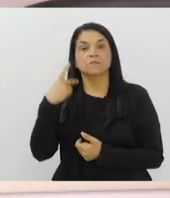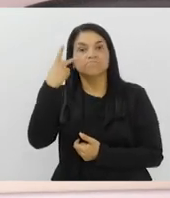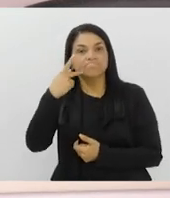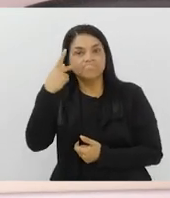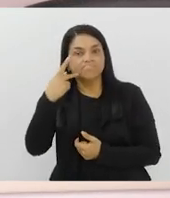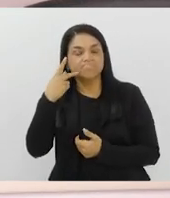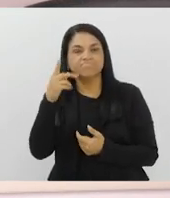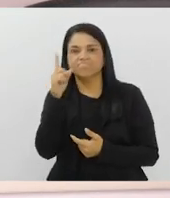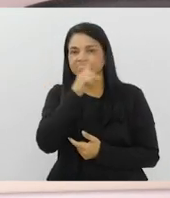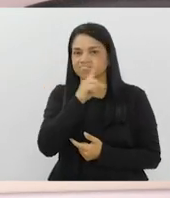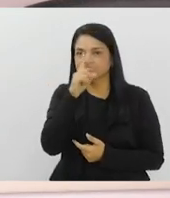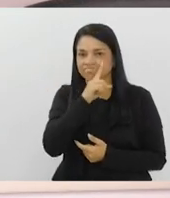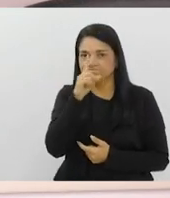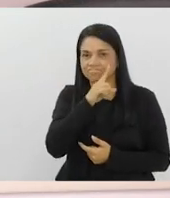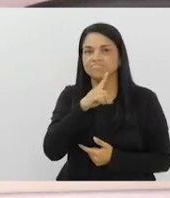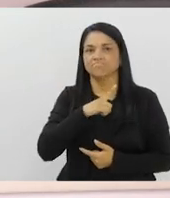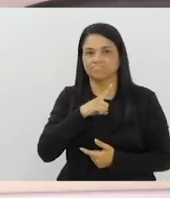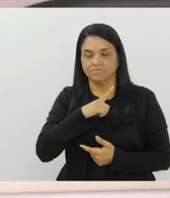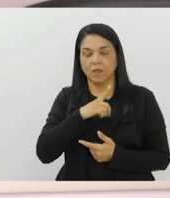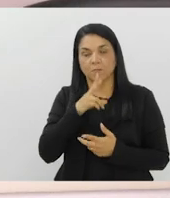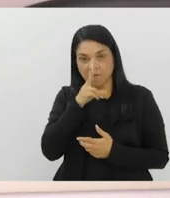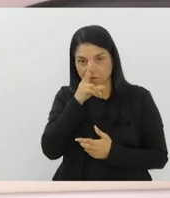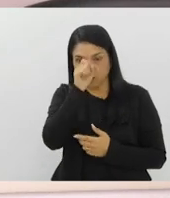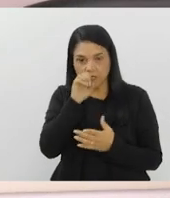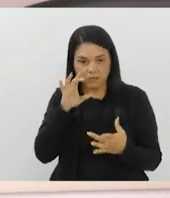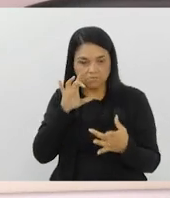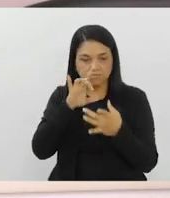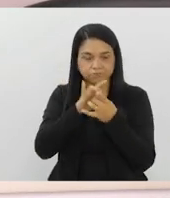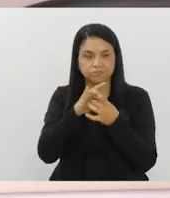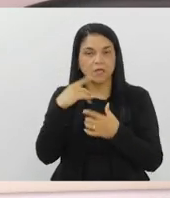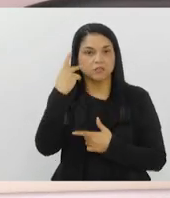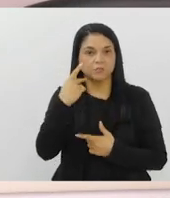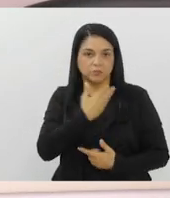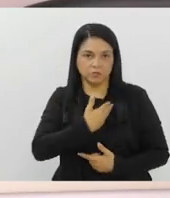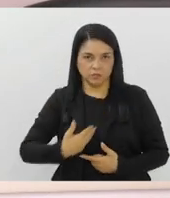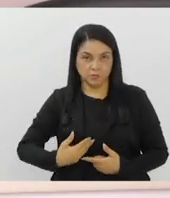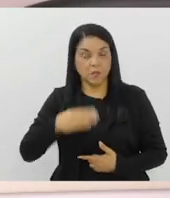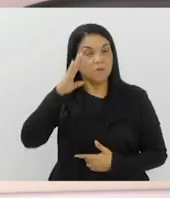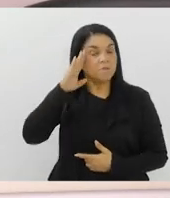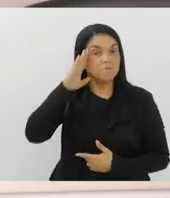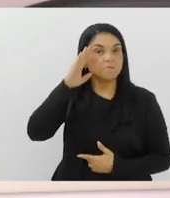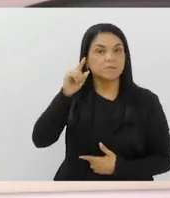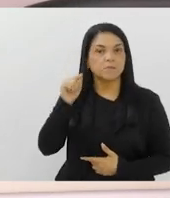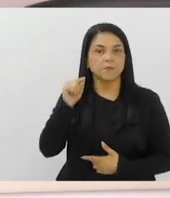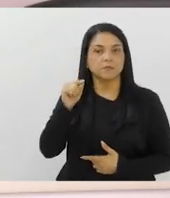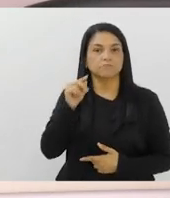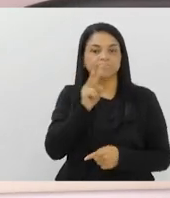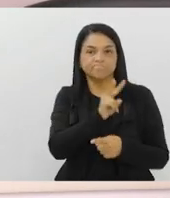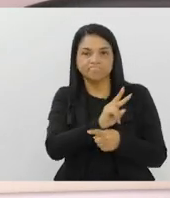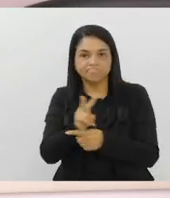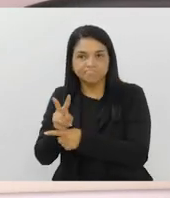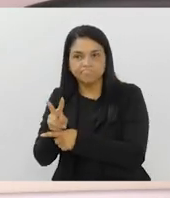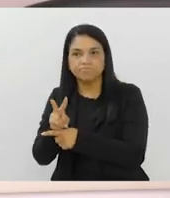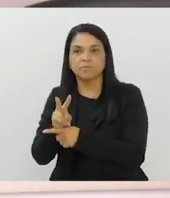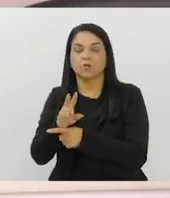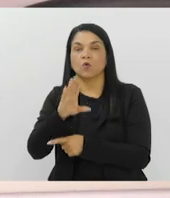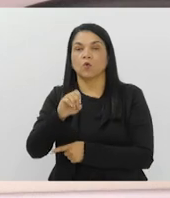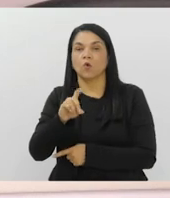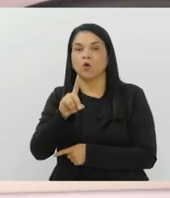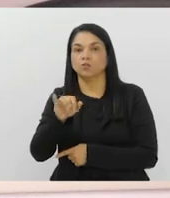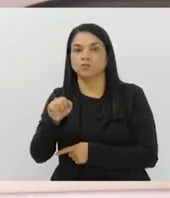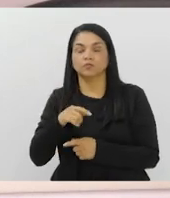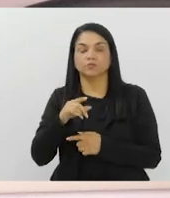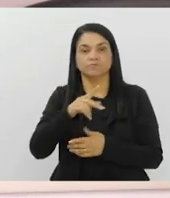ainda temos, para que nós possamos fortalecer essas políticas públicas e, principalmente, o monitoramento dos códigos internacionais